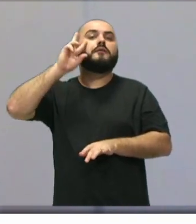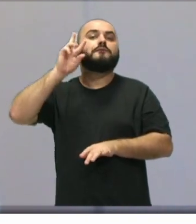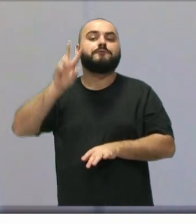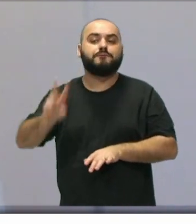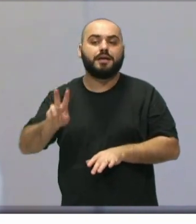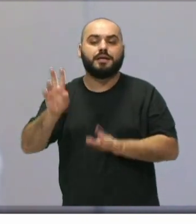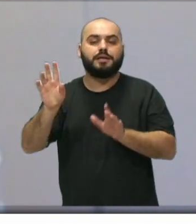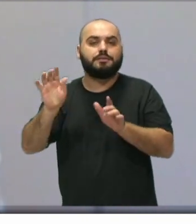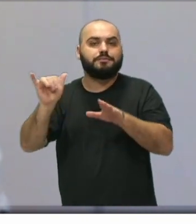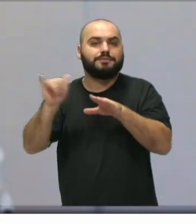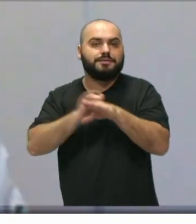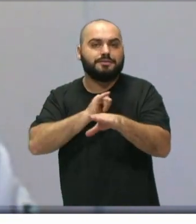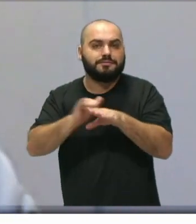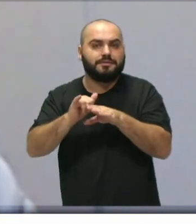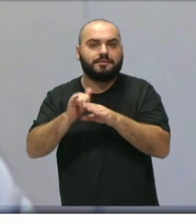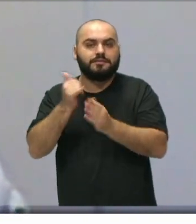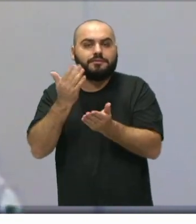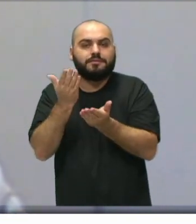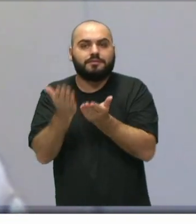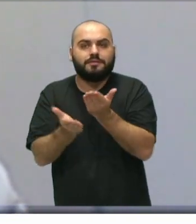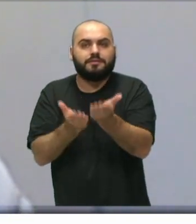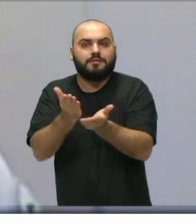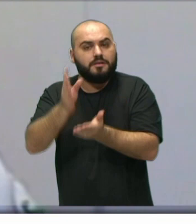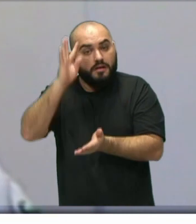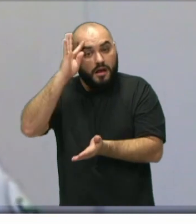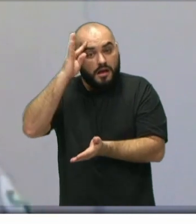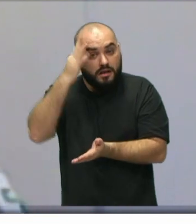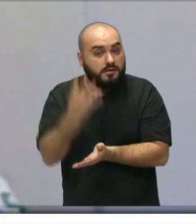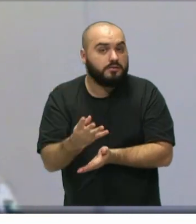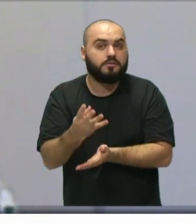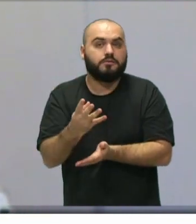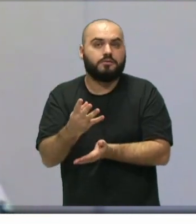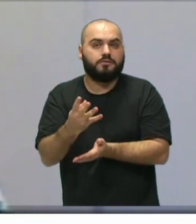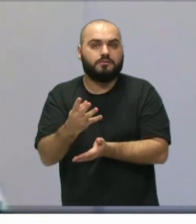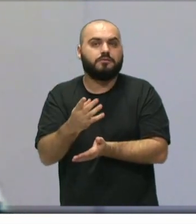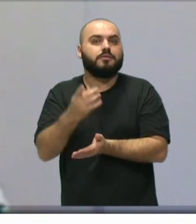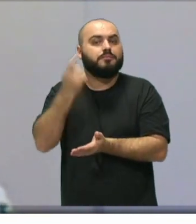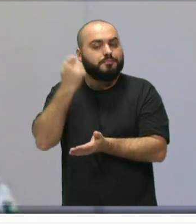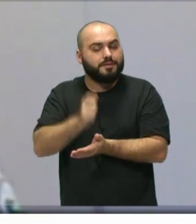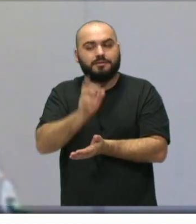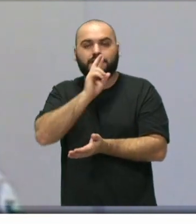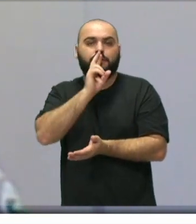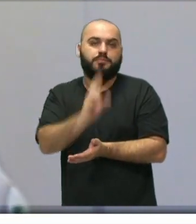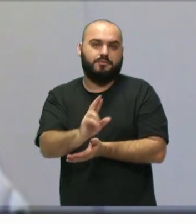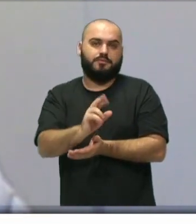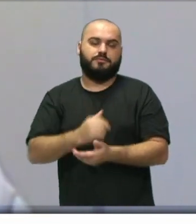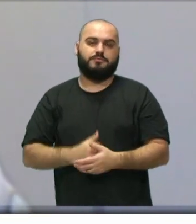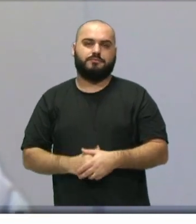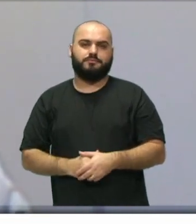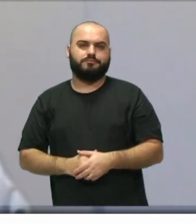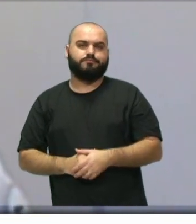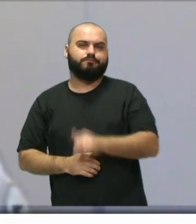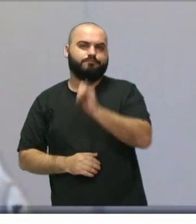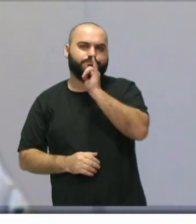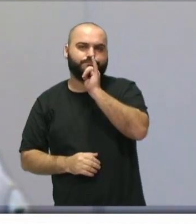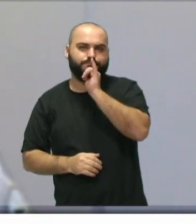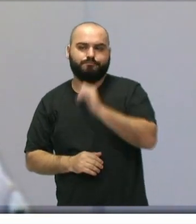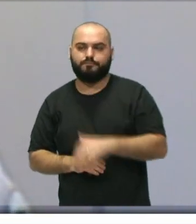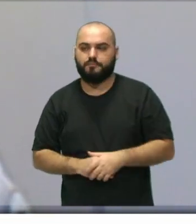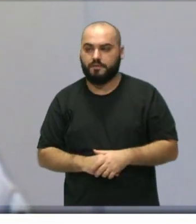que o tratamento se resolva, para que o tratamento dê resultados. Nenhum tratamento pode